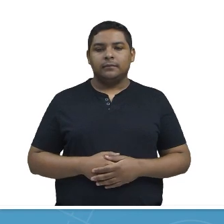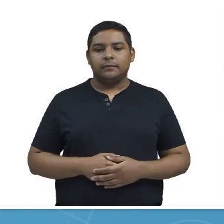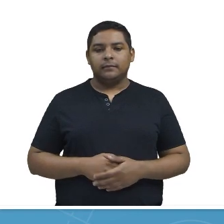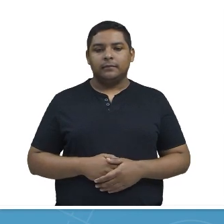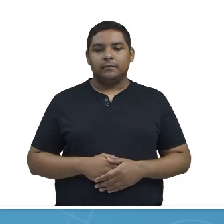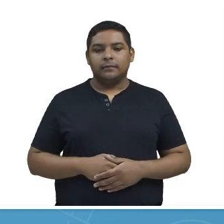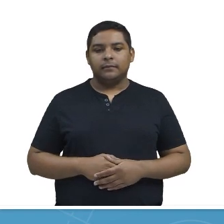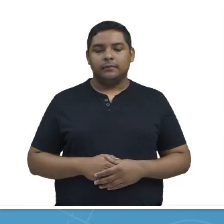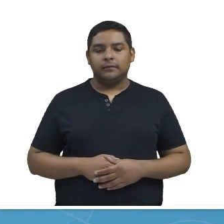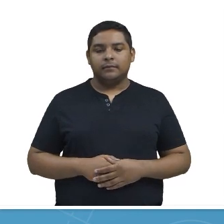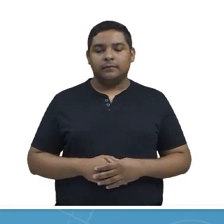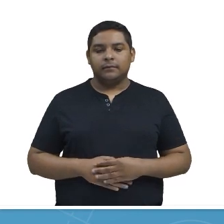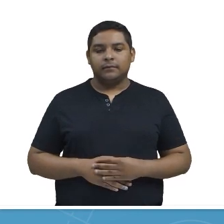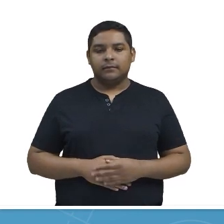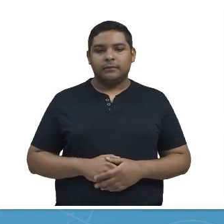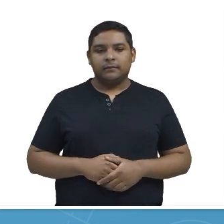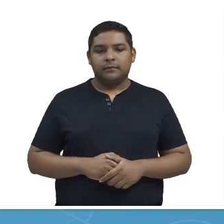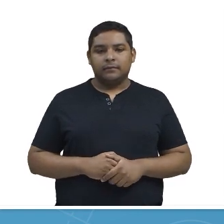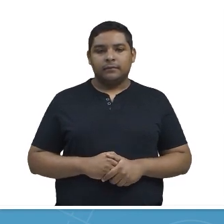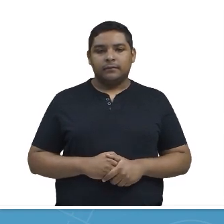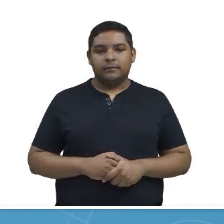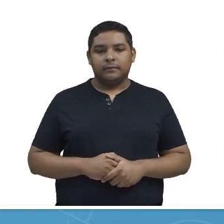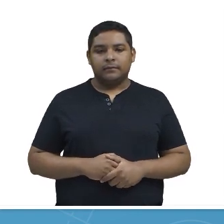por aqui?